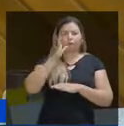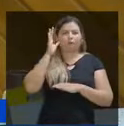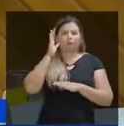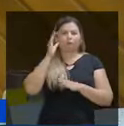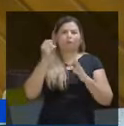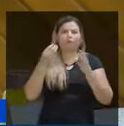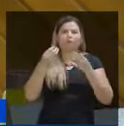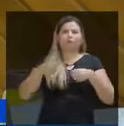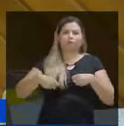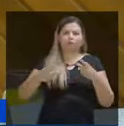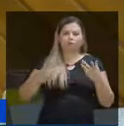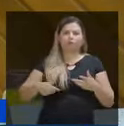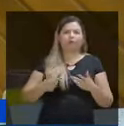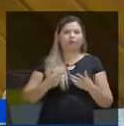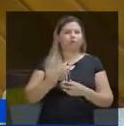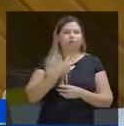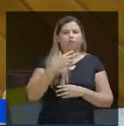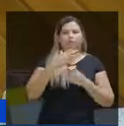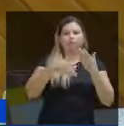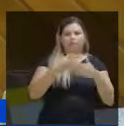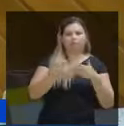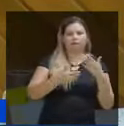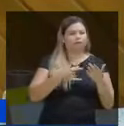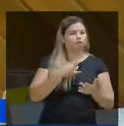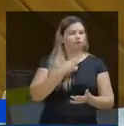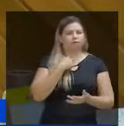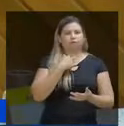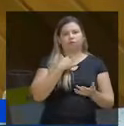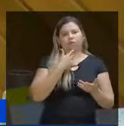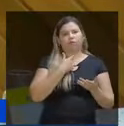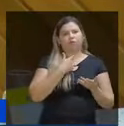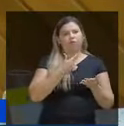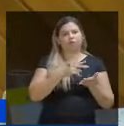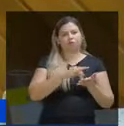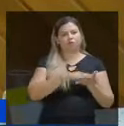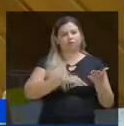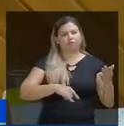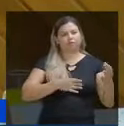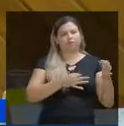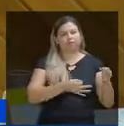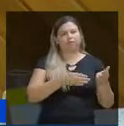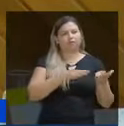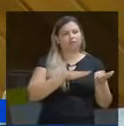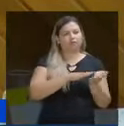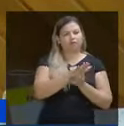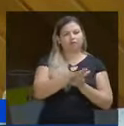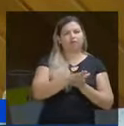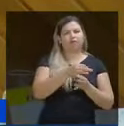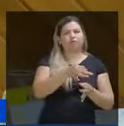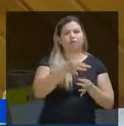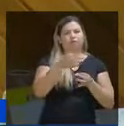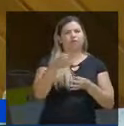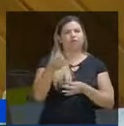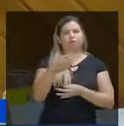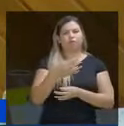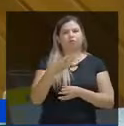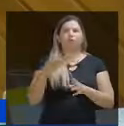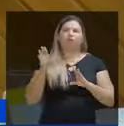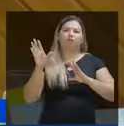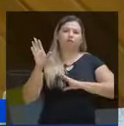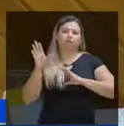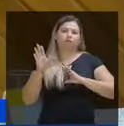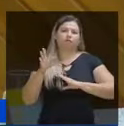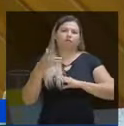de quitação eleitoral durante o curso do mandato ao qual concorreu, persistindo esses efeitos após esse período até a